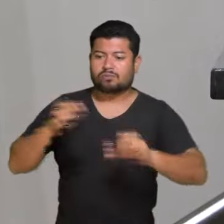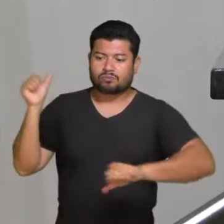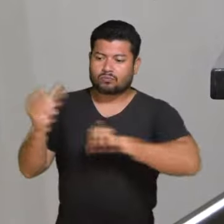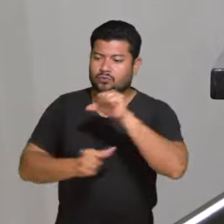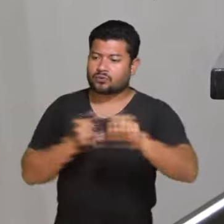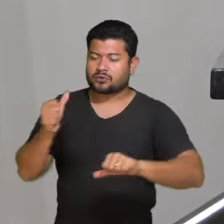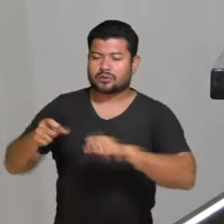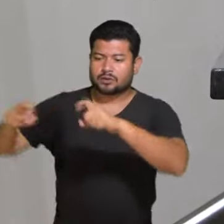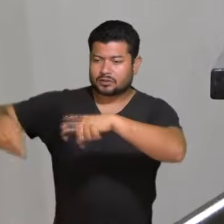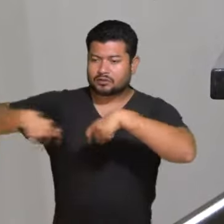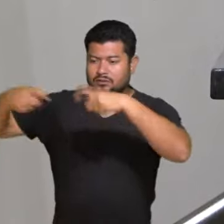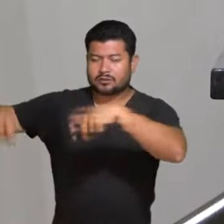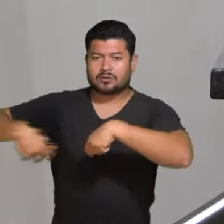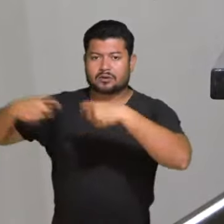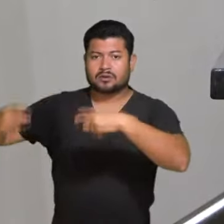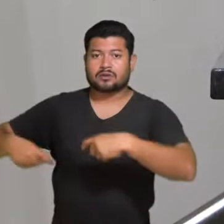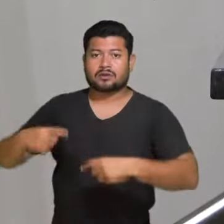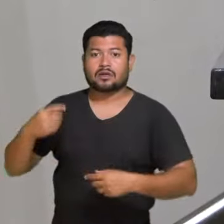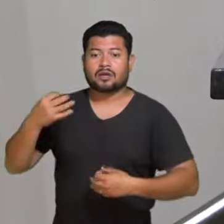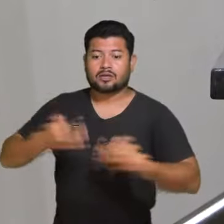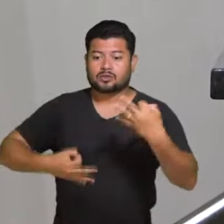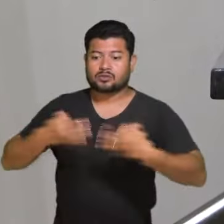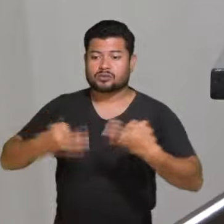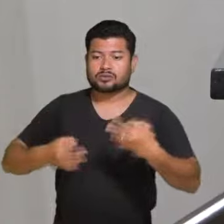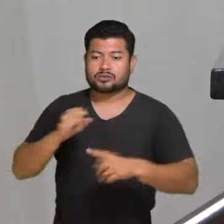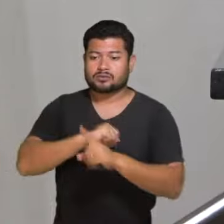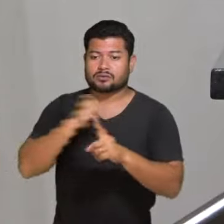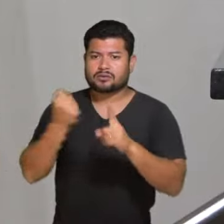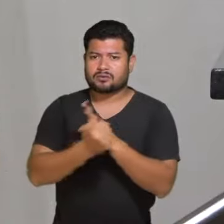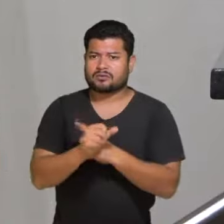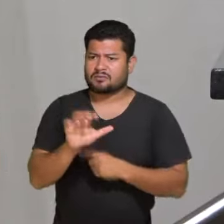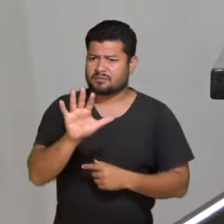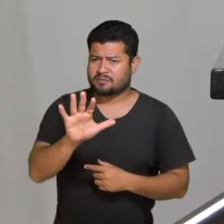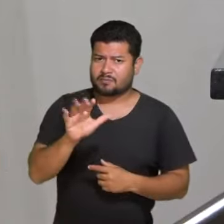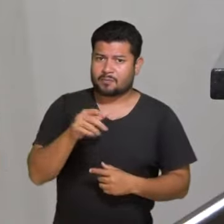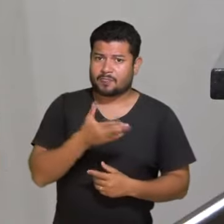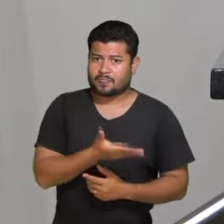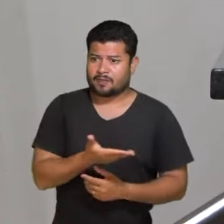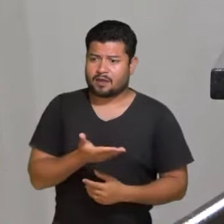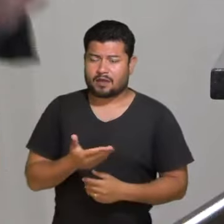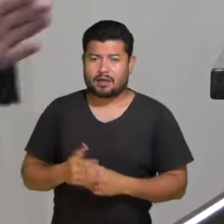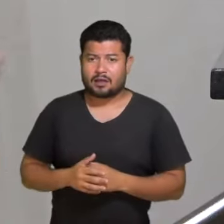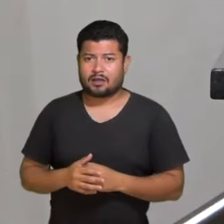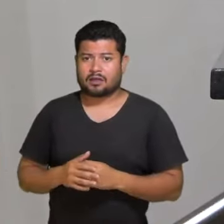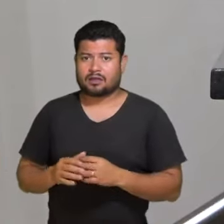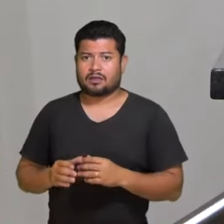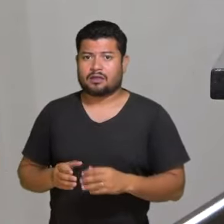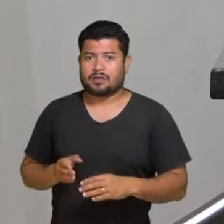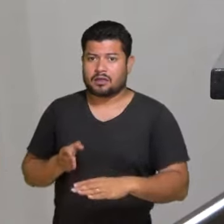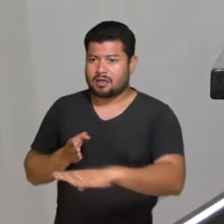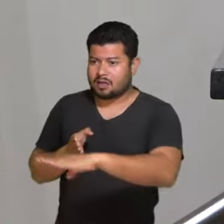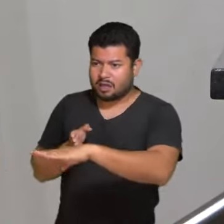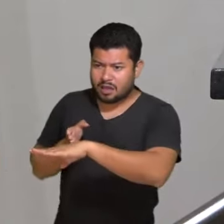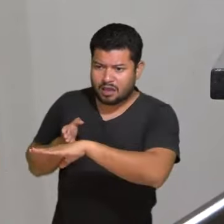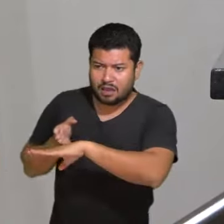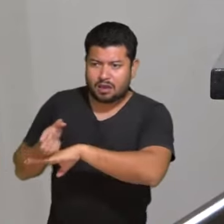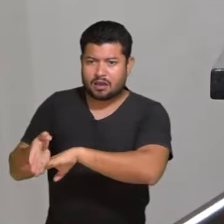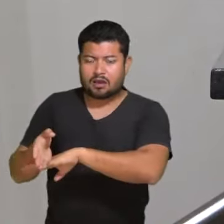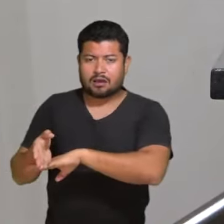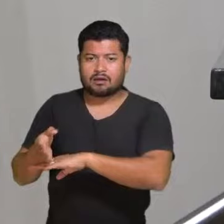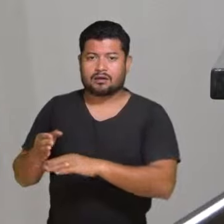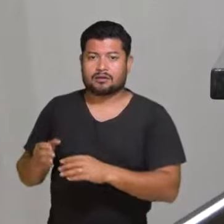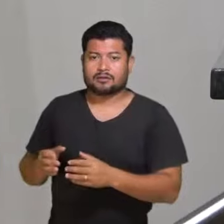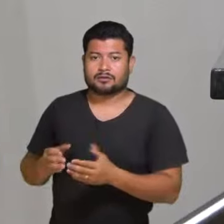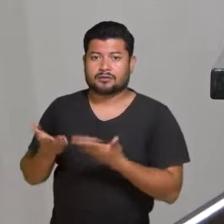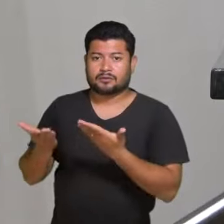social. Quando, na verdade, quem desapropria a terra não é invasores. Quem